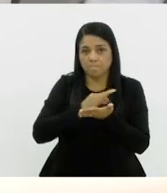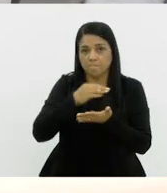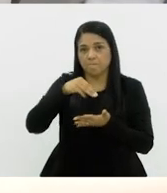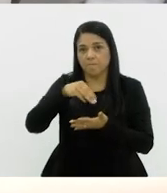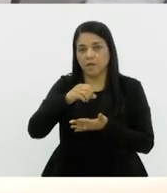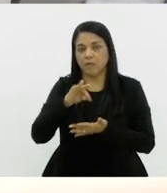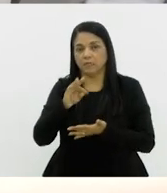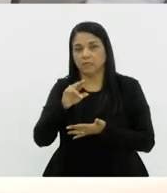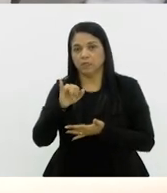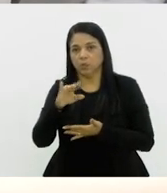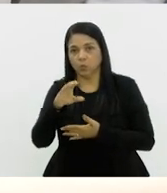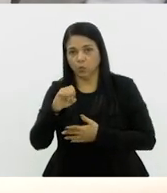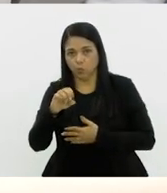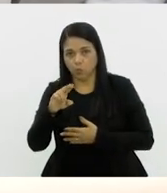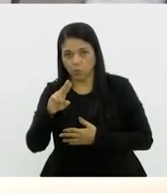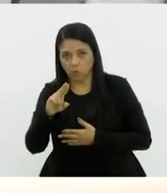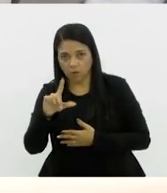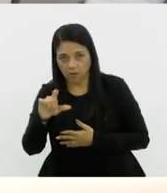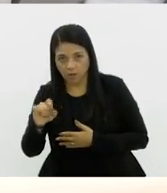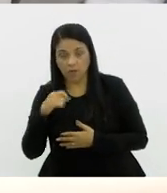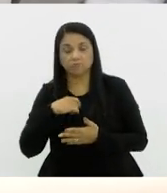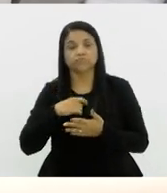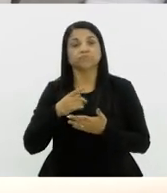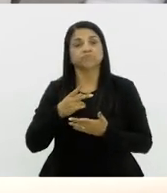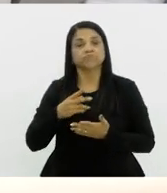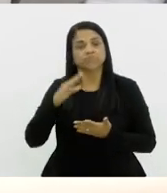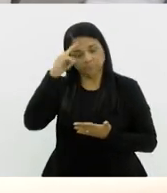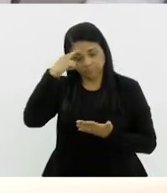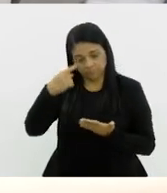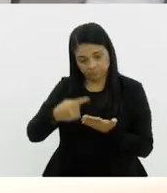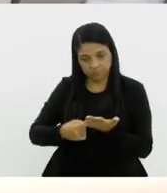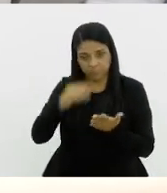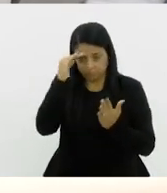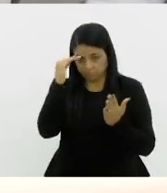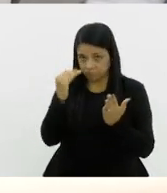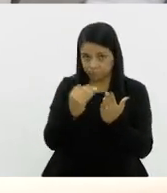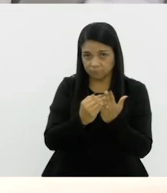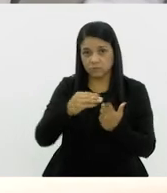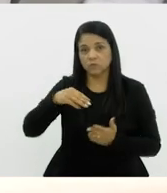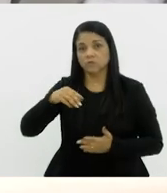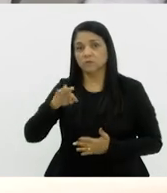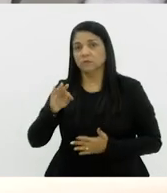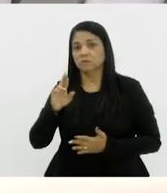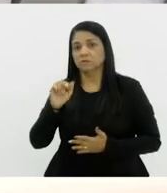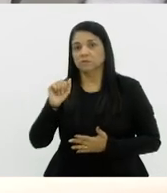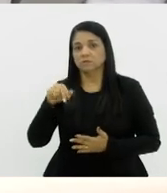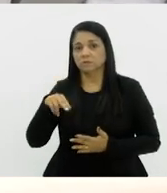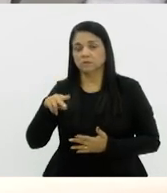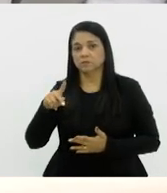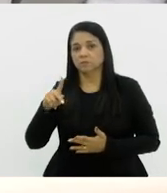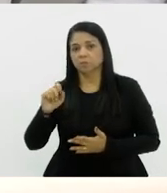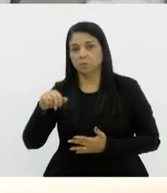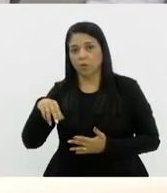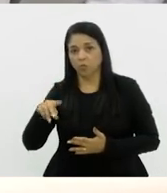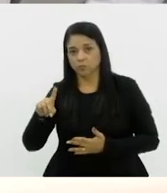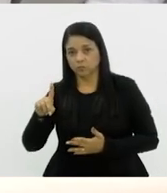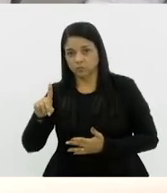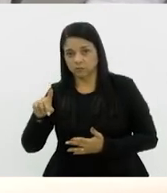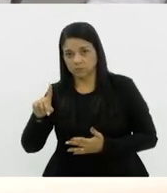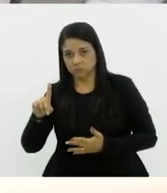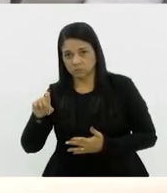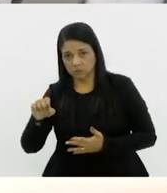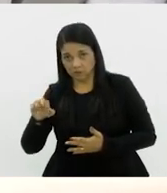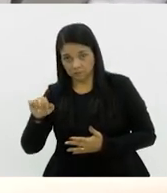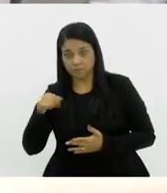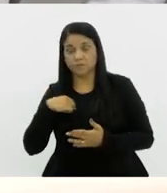a compromisso de ficar com o transponder ligado permanentemente, e o DSEA, na medida do seu complemento